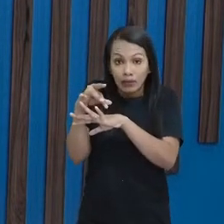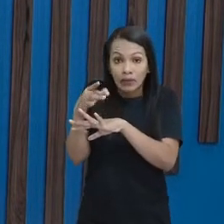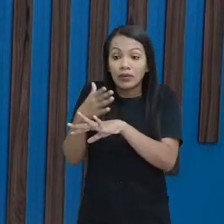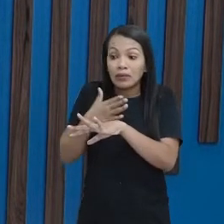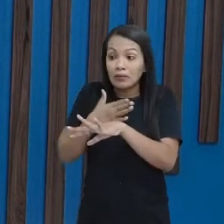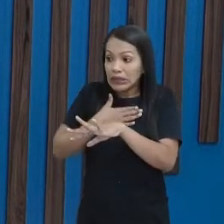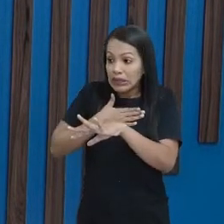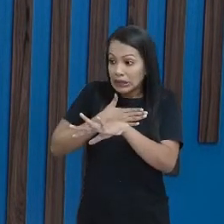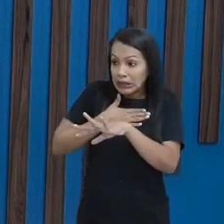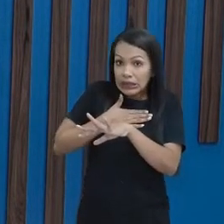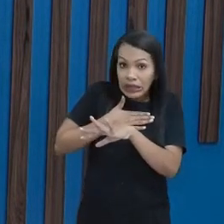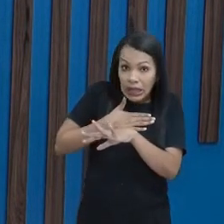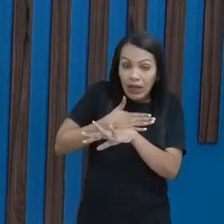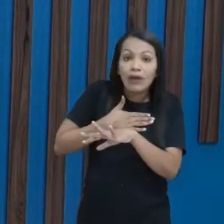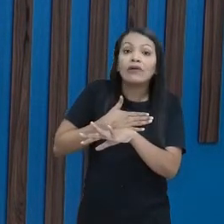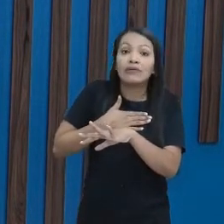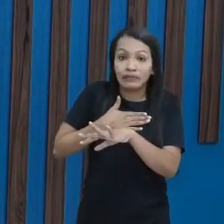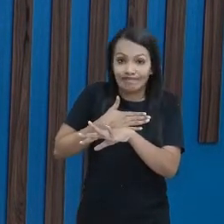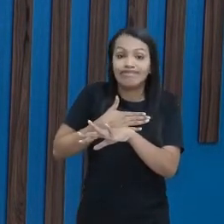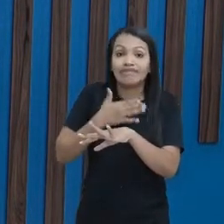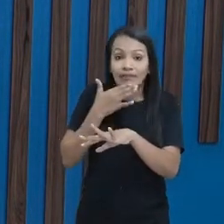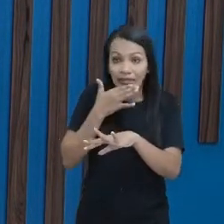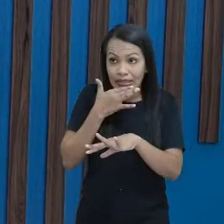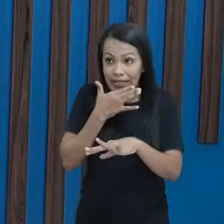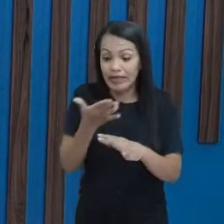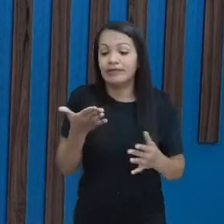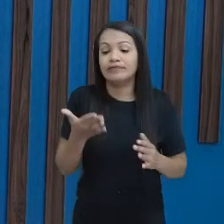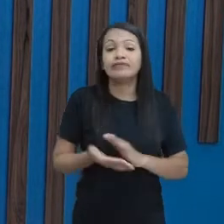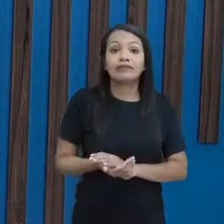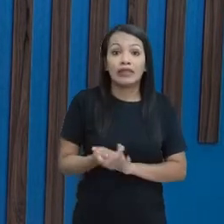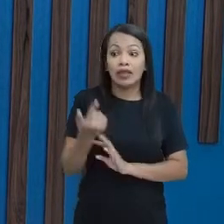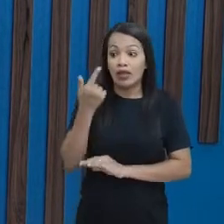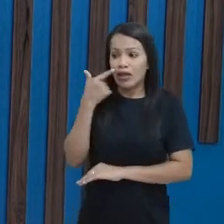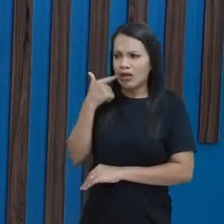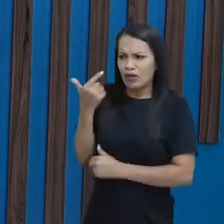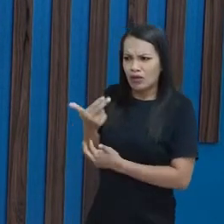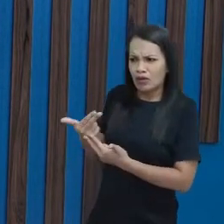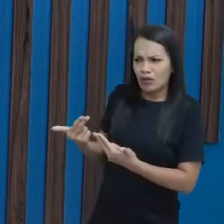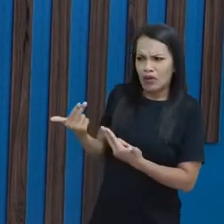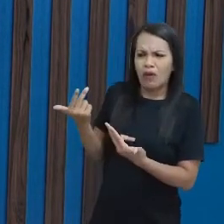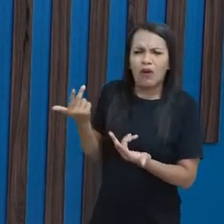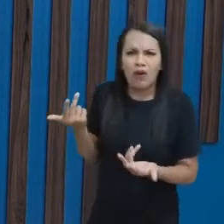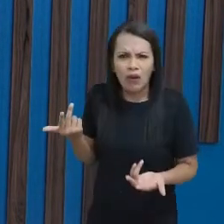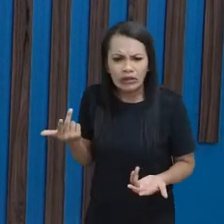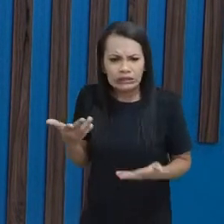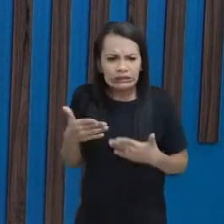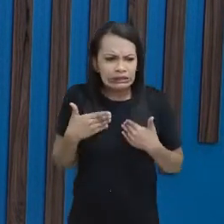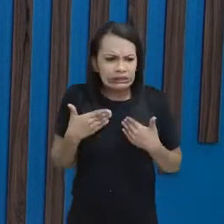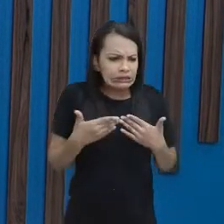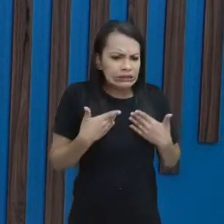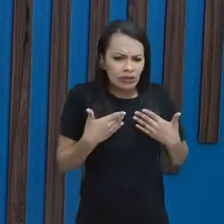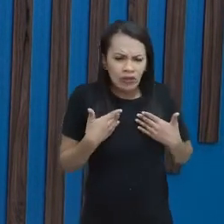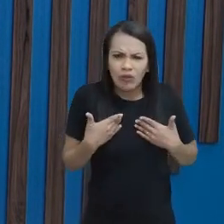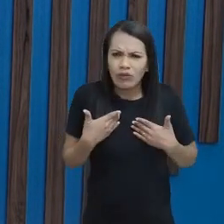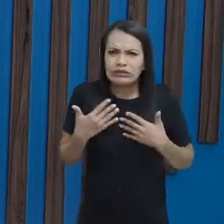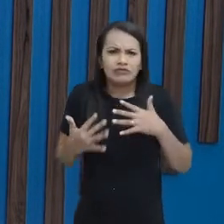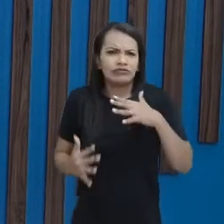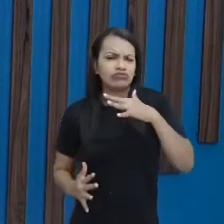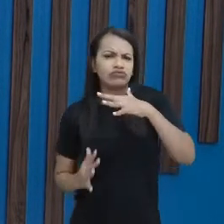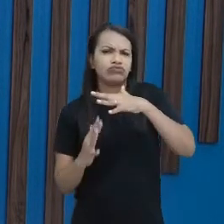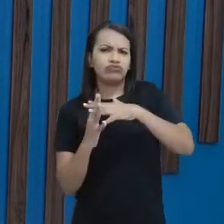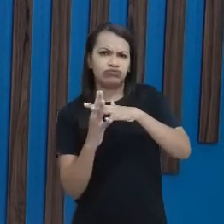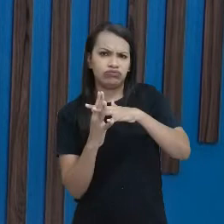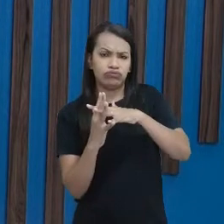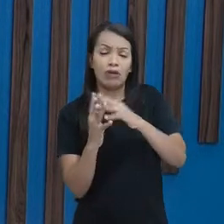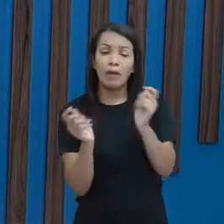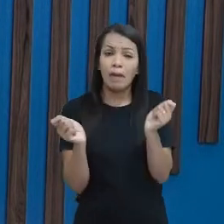o clímax é o ponto mais alto da história, aquele momento uau, que o suspense chega no nível máximo. A gente